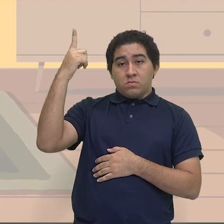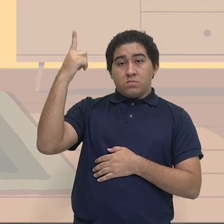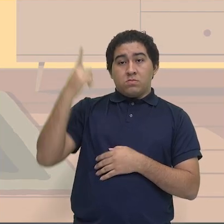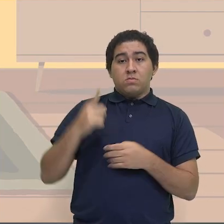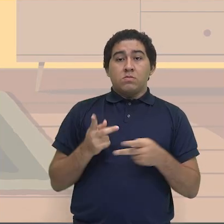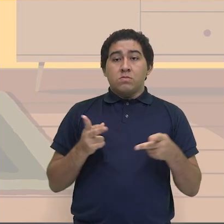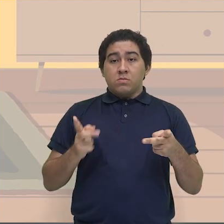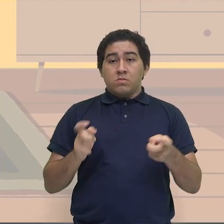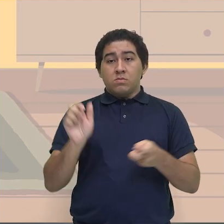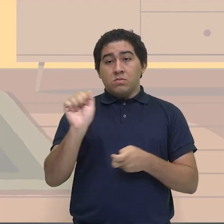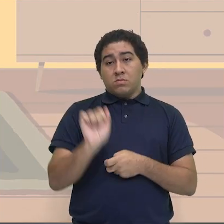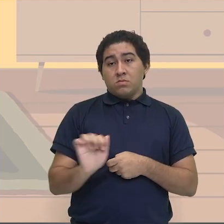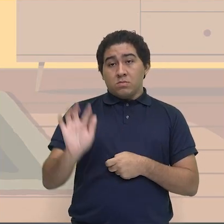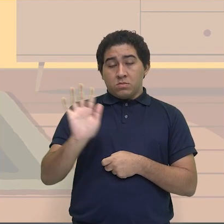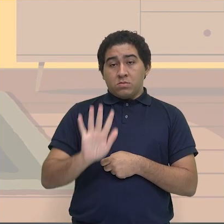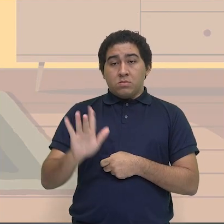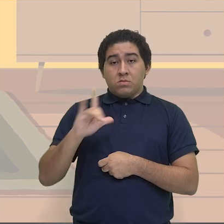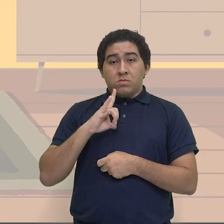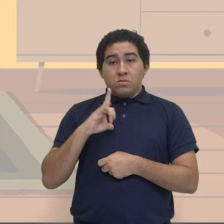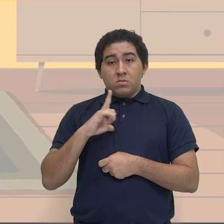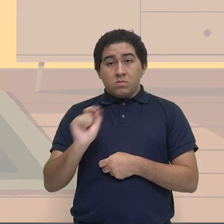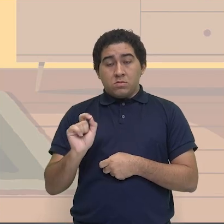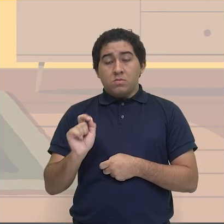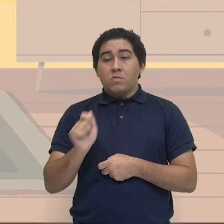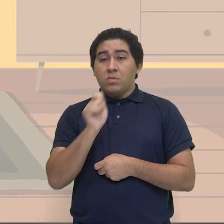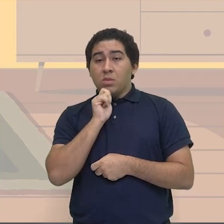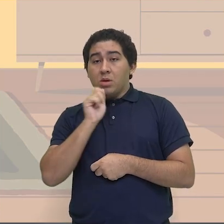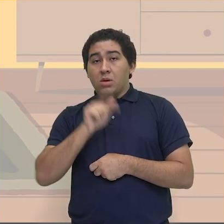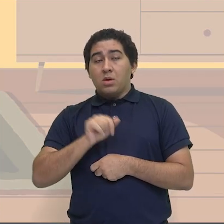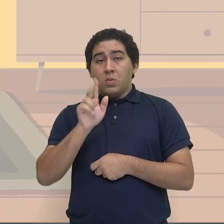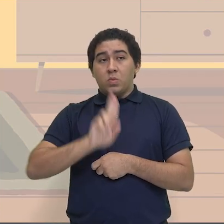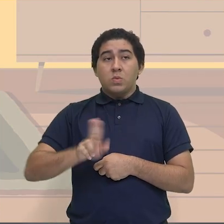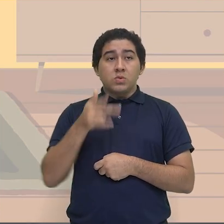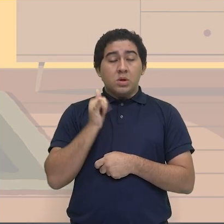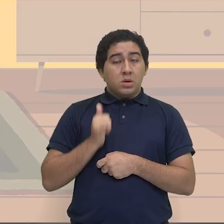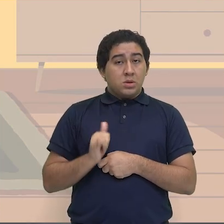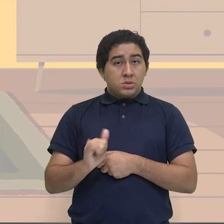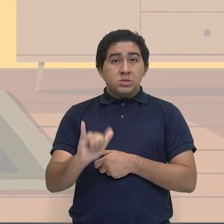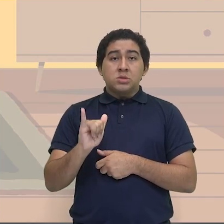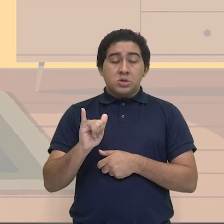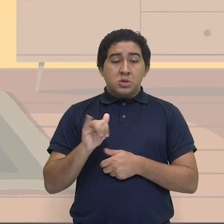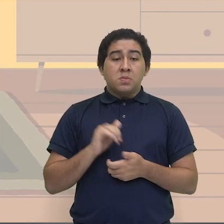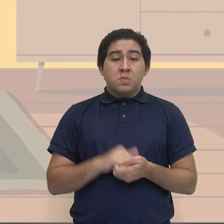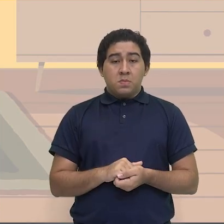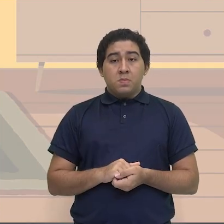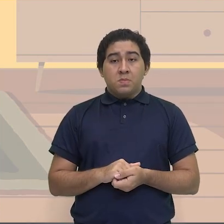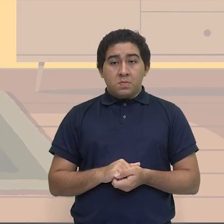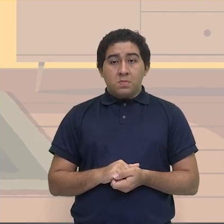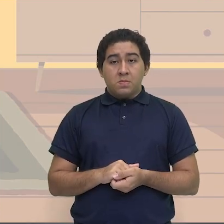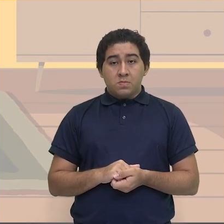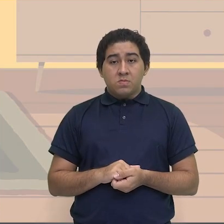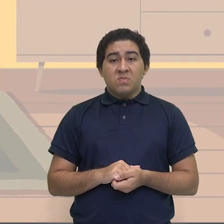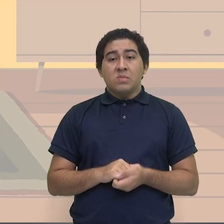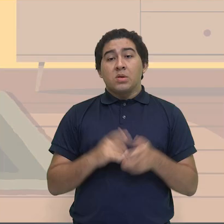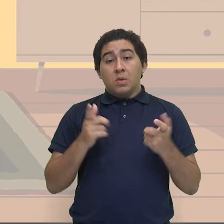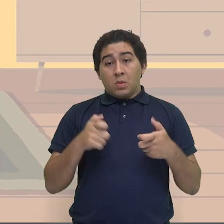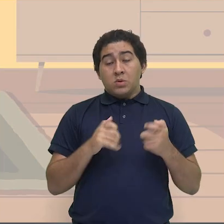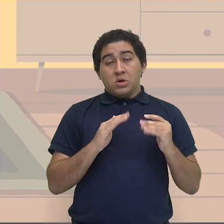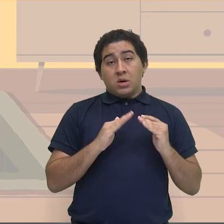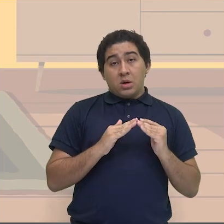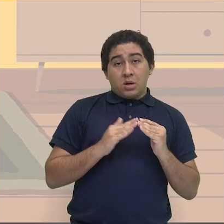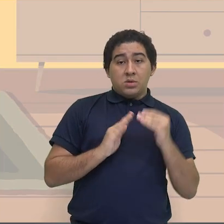temos aqui. Além disso, eles são usados para distribuição de energia elétrica em